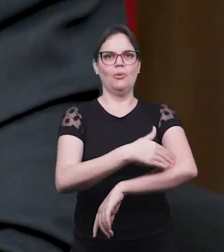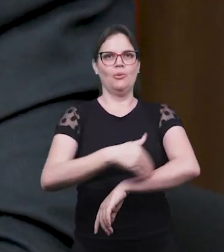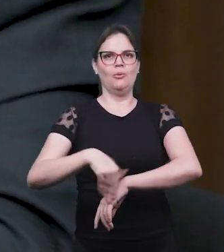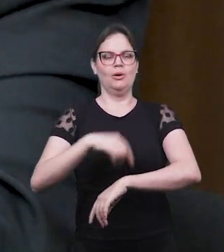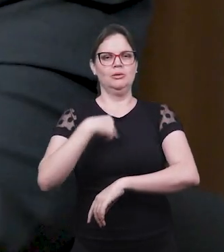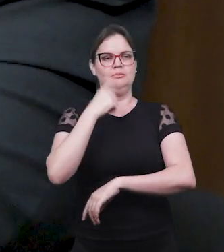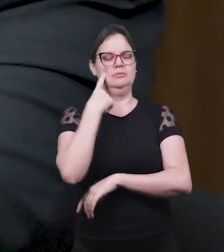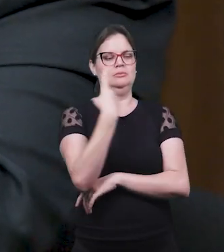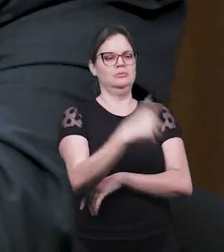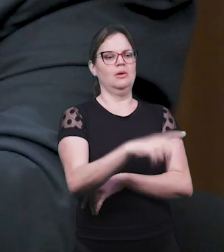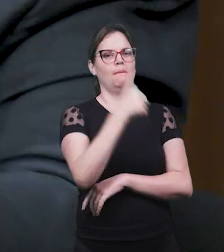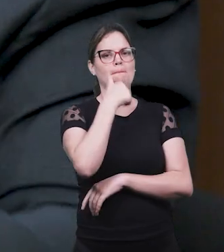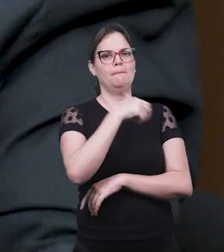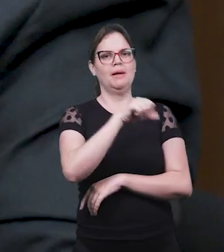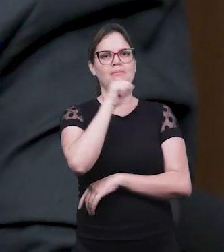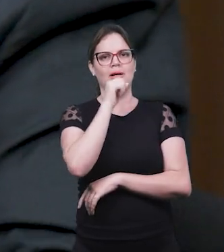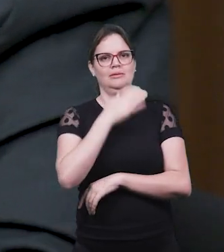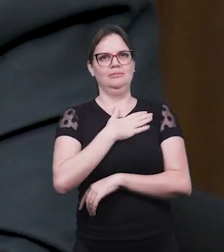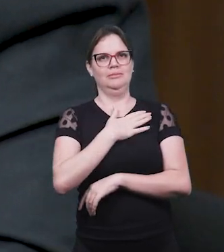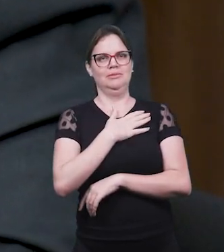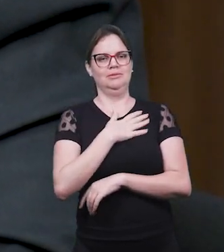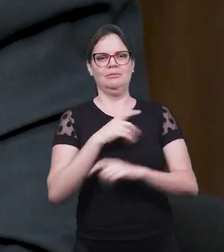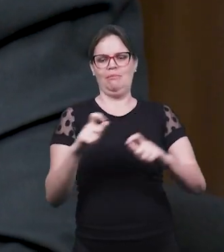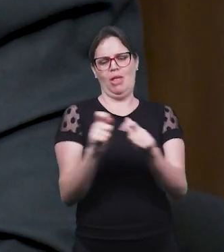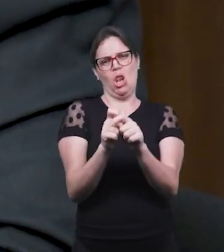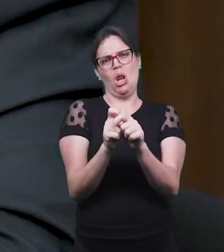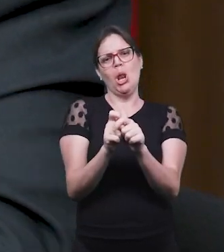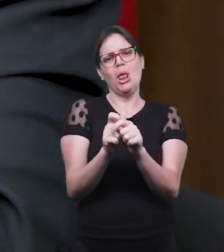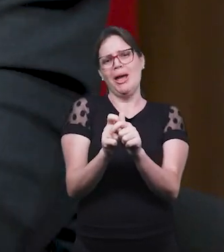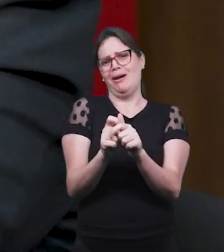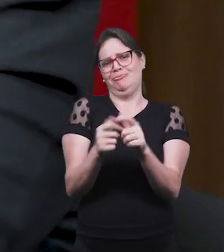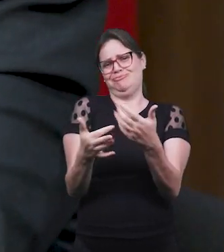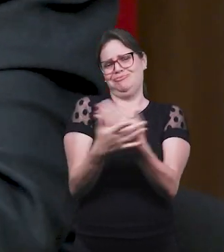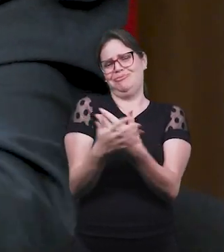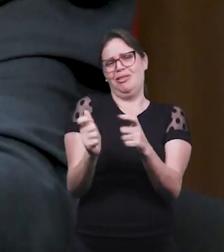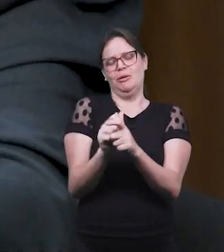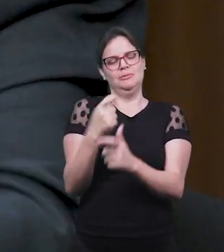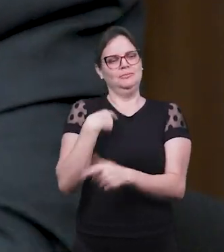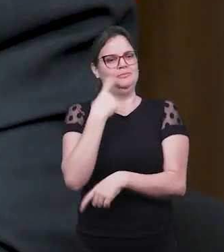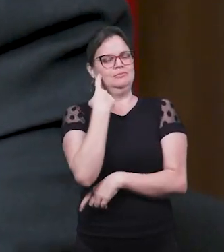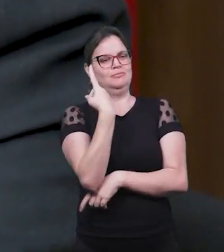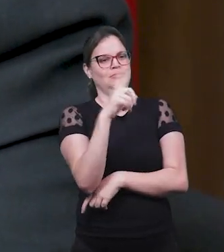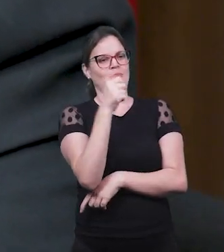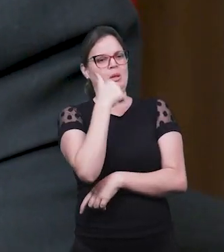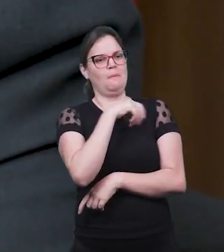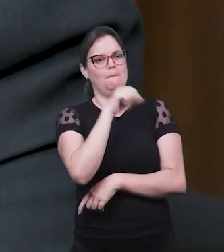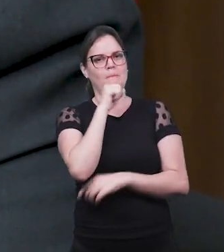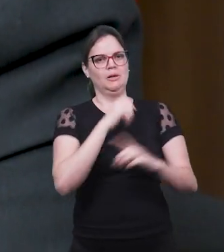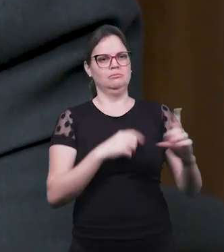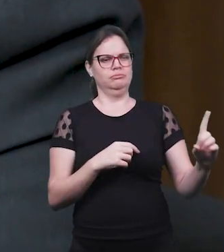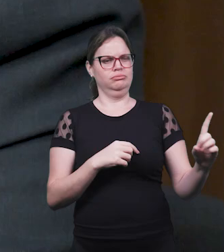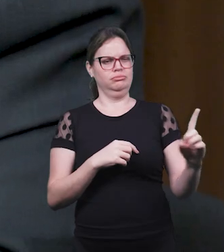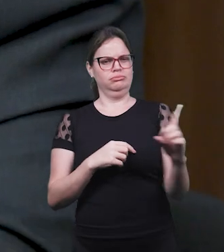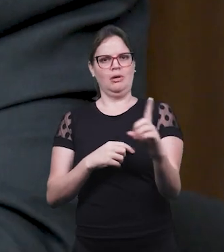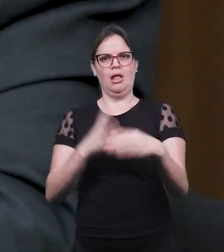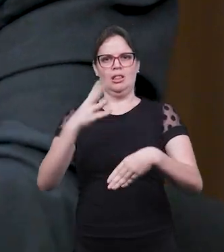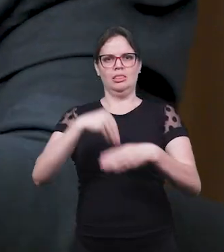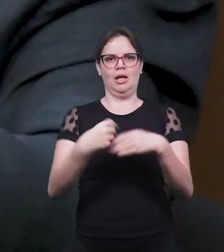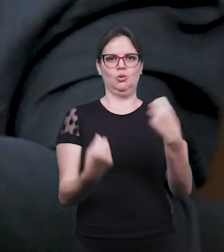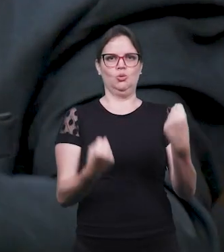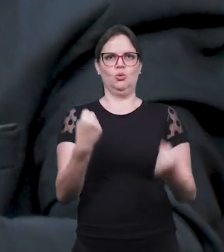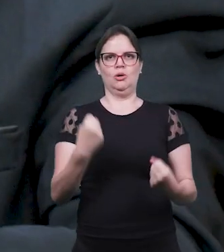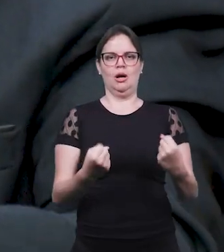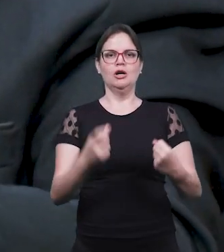e viu minha mãe passando, uma cidade muito pequena, né? E viu minha mãe passando num carro. Ele disse que tinha um rapaz